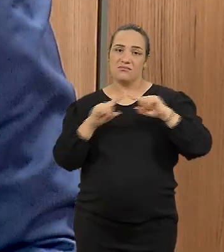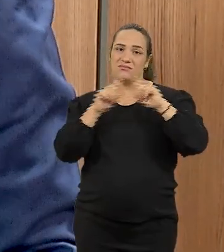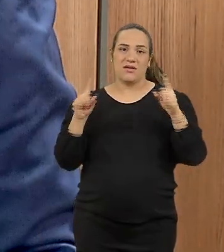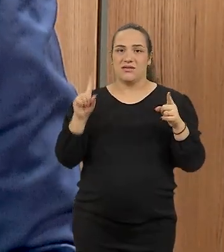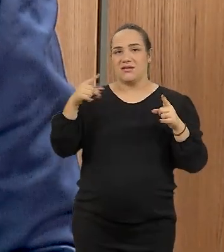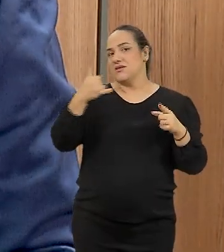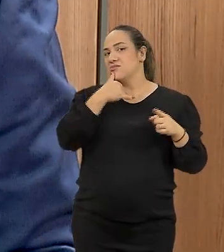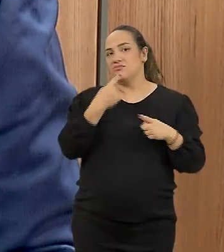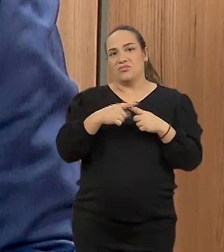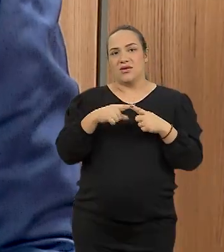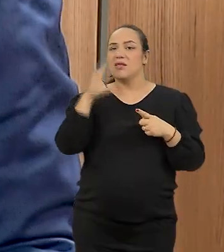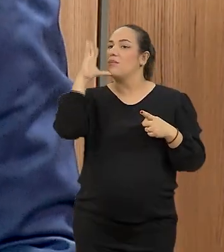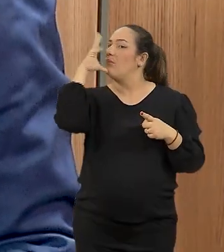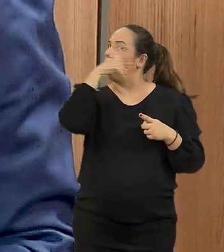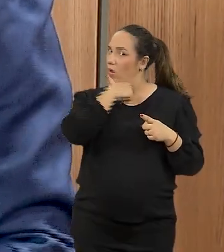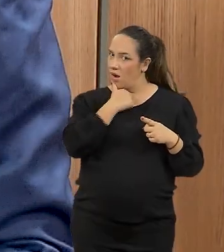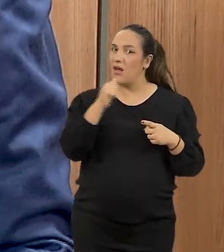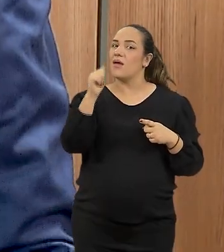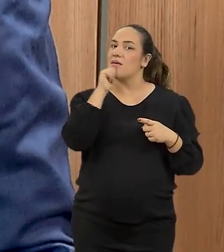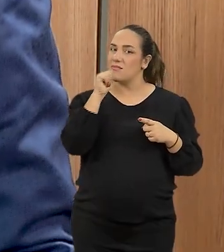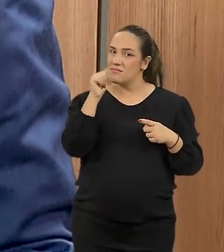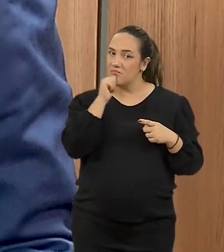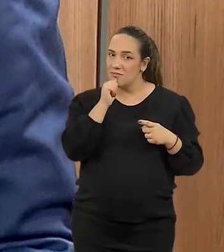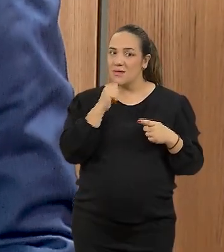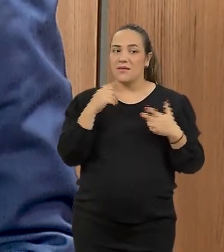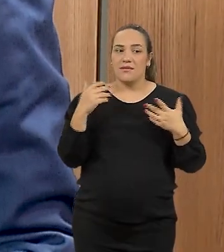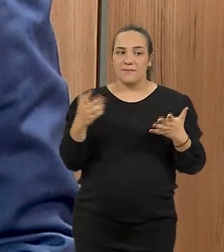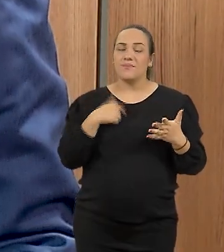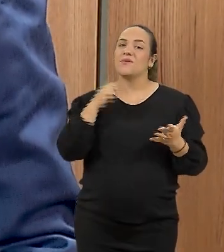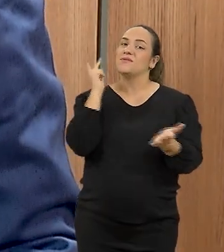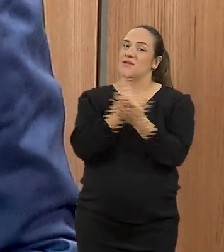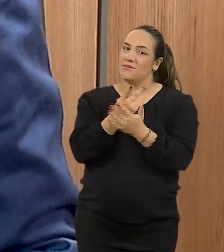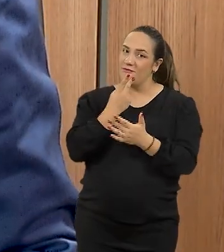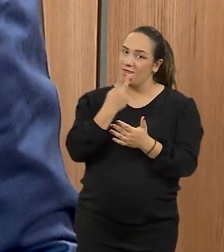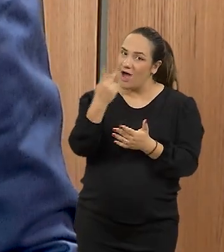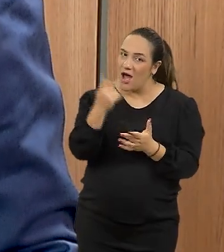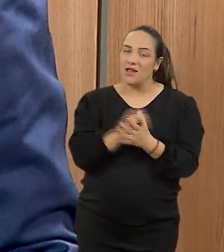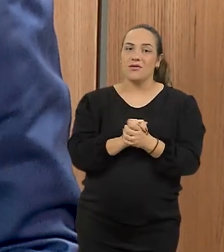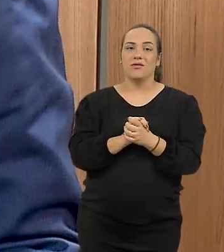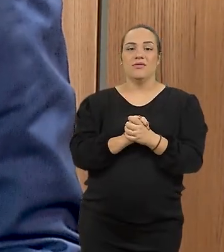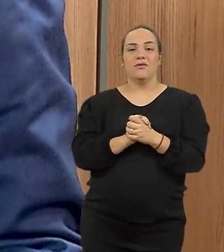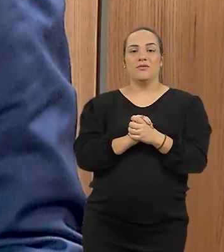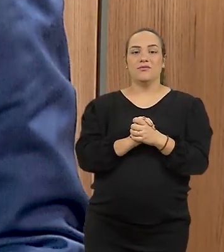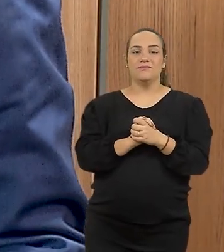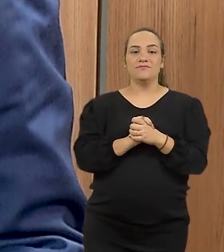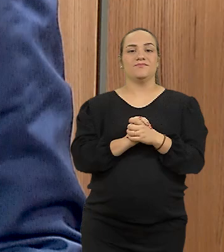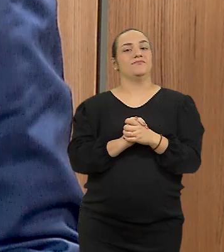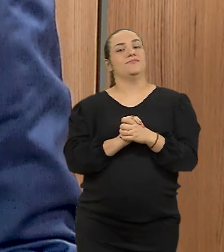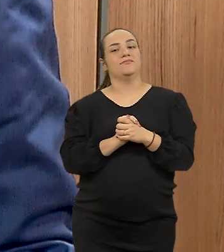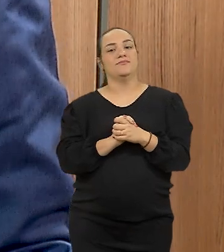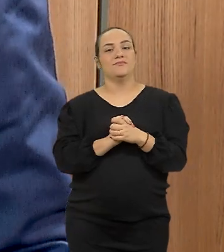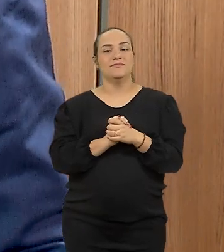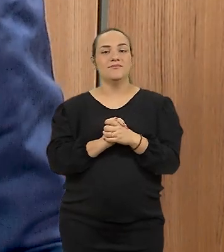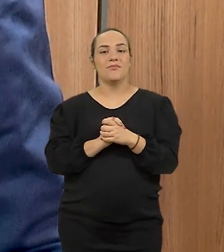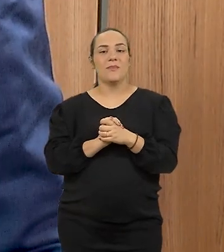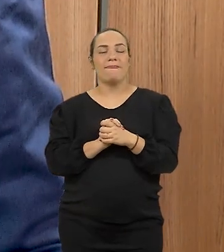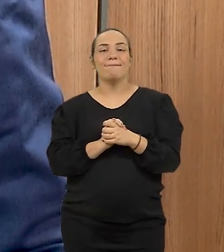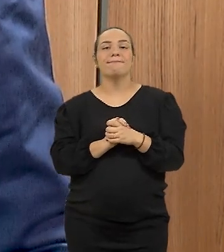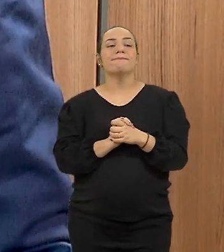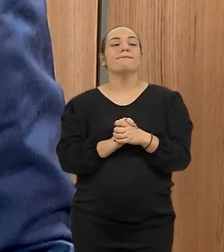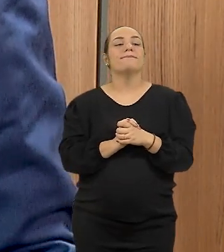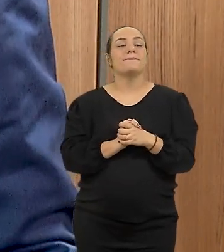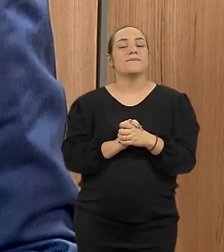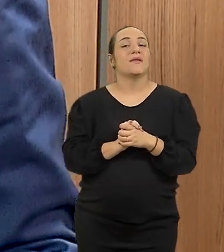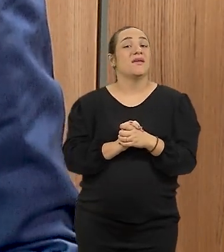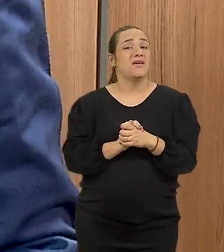nós estamos num processo que vai demandar um tempo. Eu tenho dito várias vezes que nós vamos assistir em